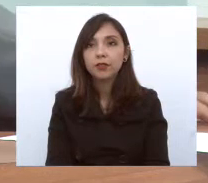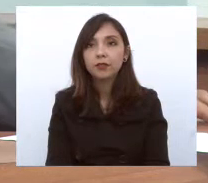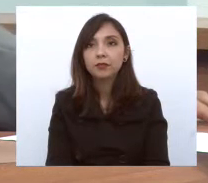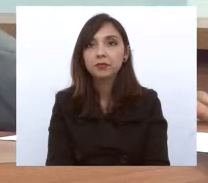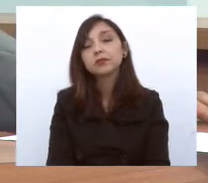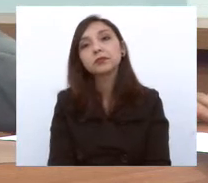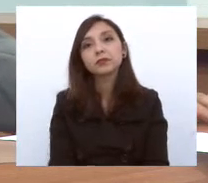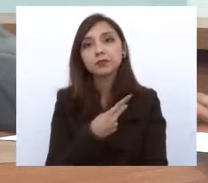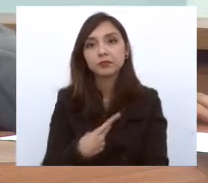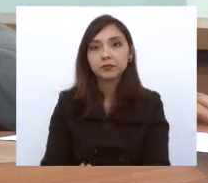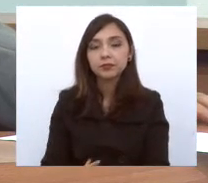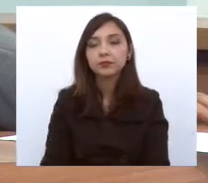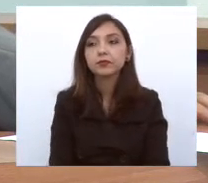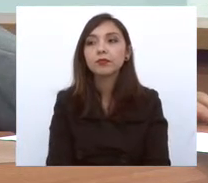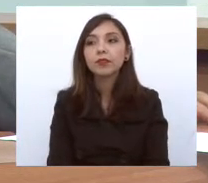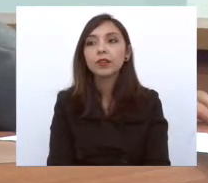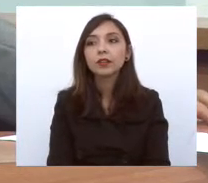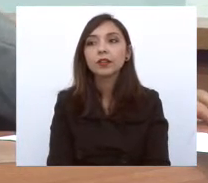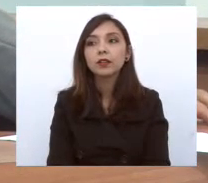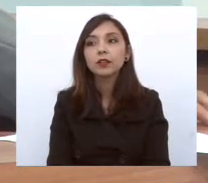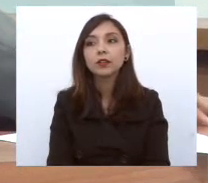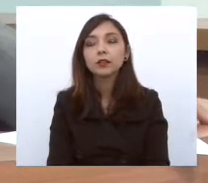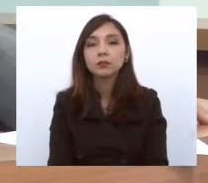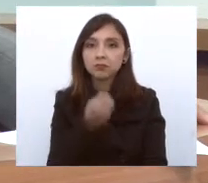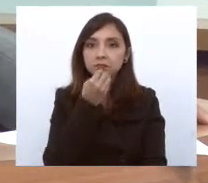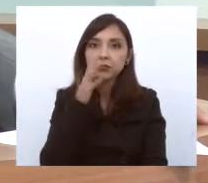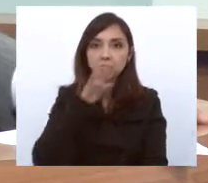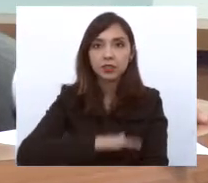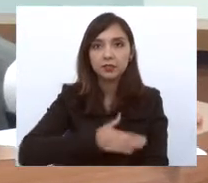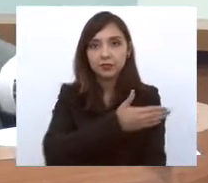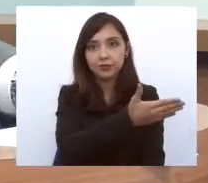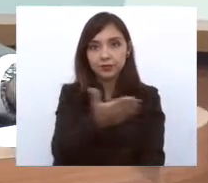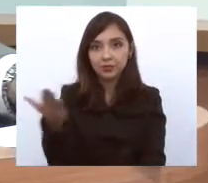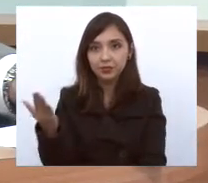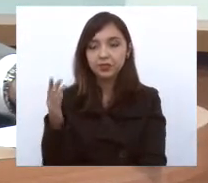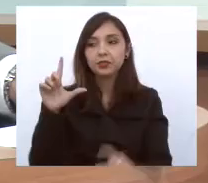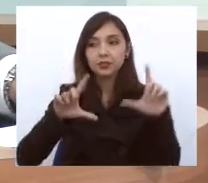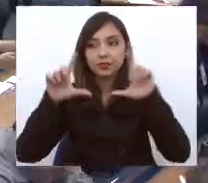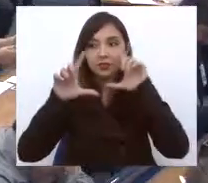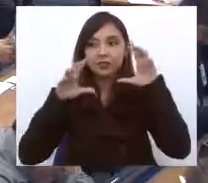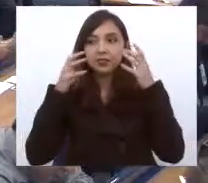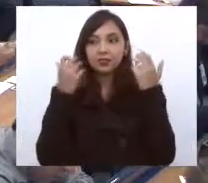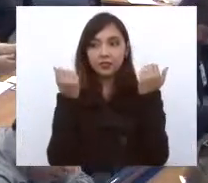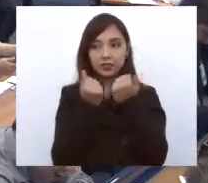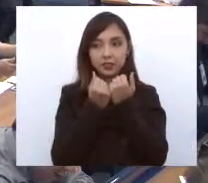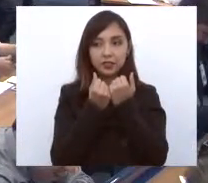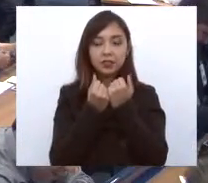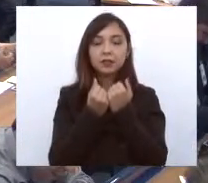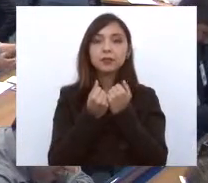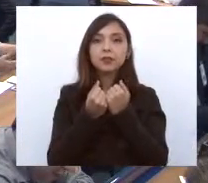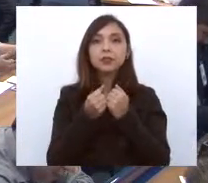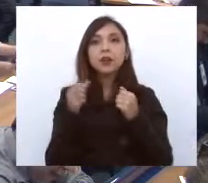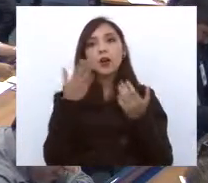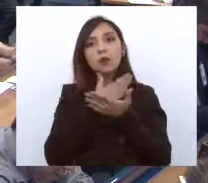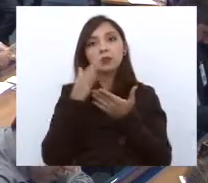Senhor presidente, boa tarde a todos, boa tarde a quem nos assiste pela TV Câmara, público